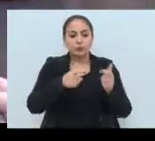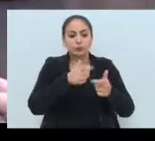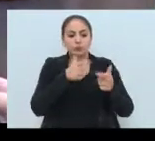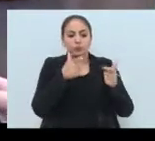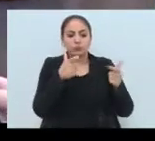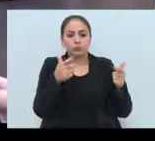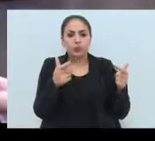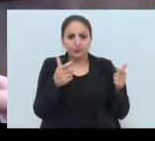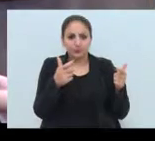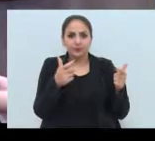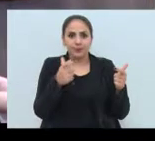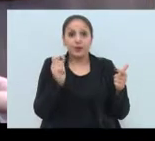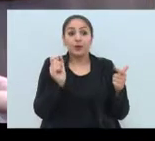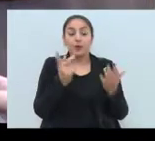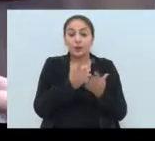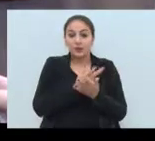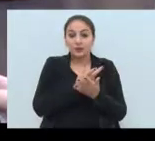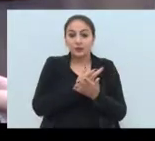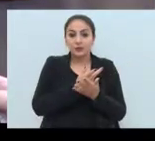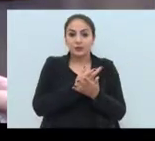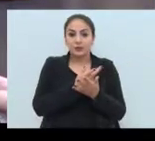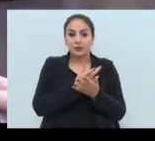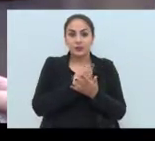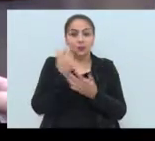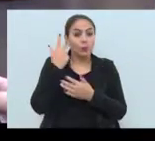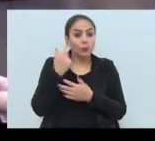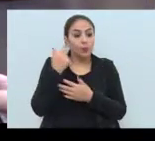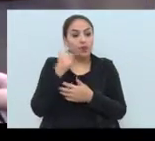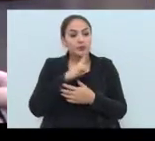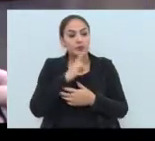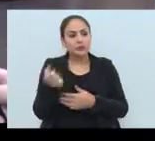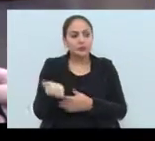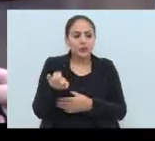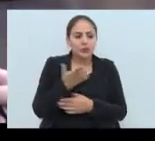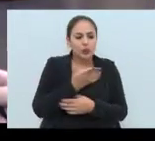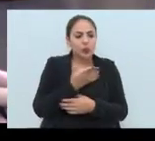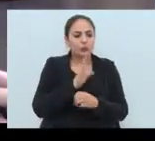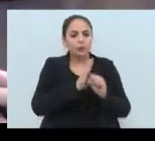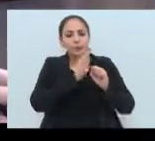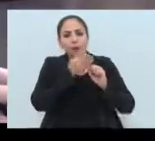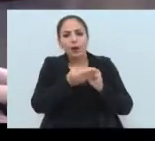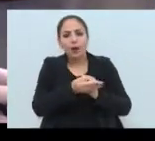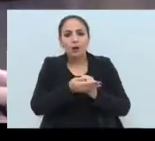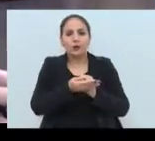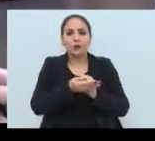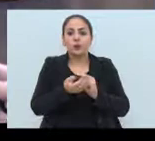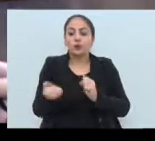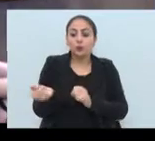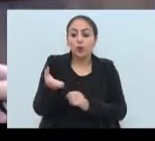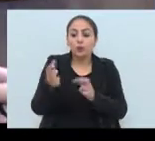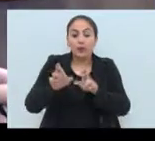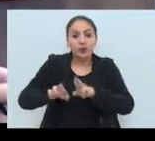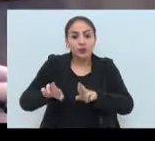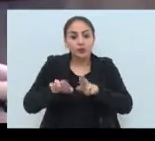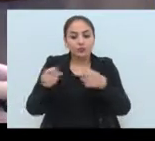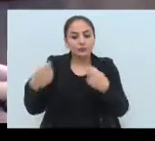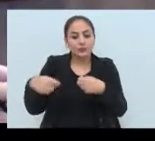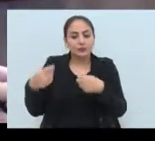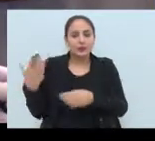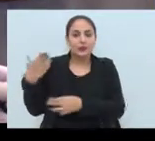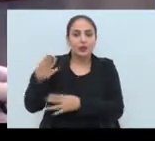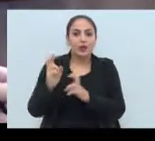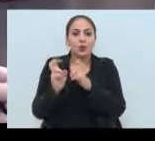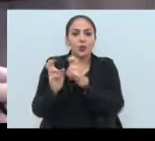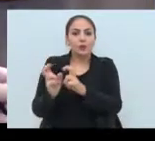muito grande e normalmente surgem novos loteamentos, né, novas regiões que necessitam